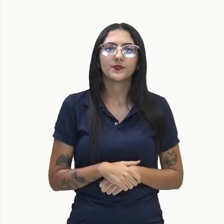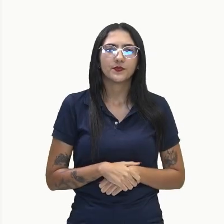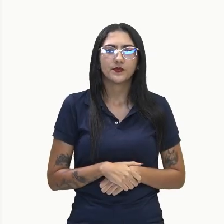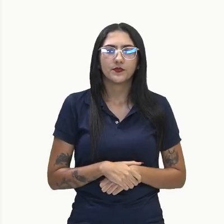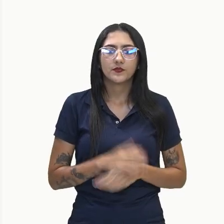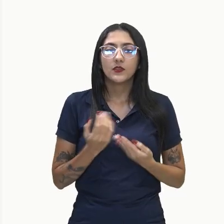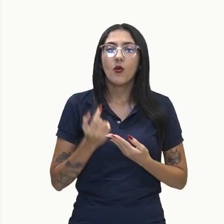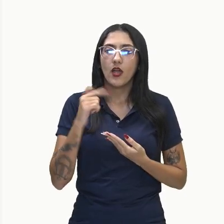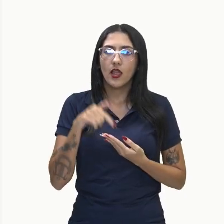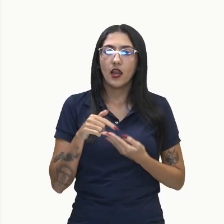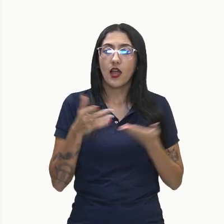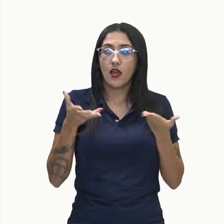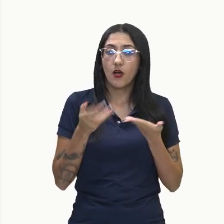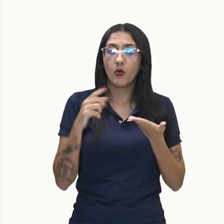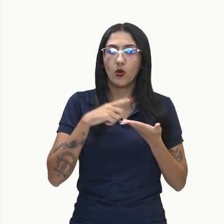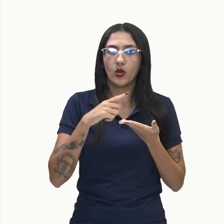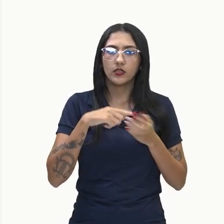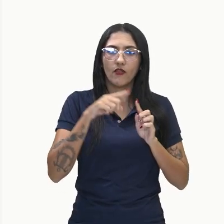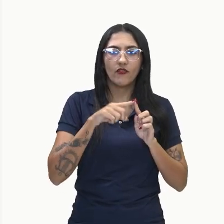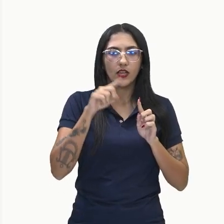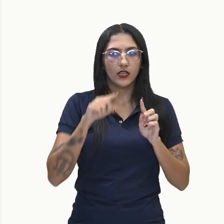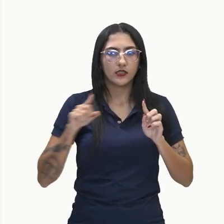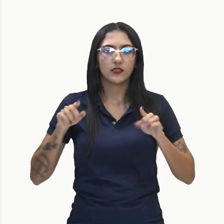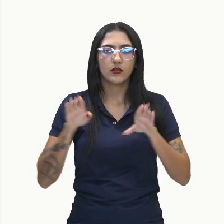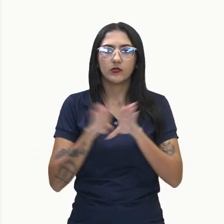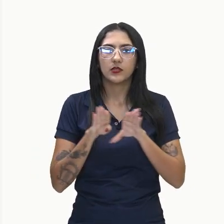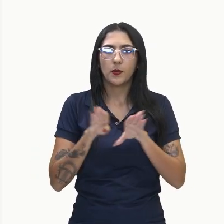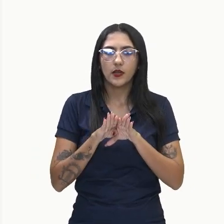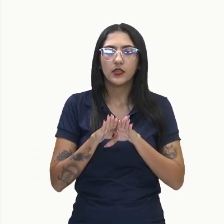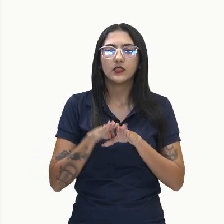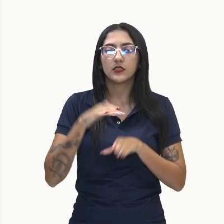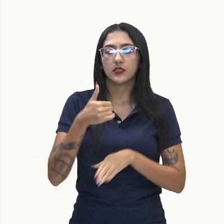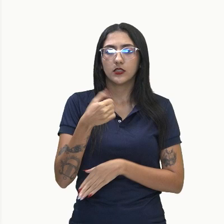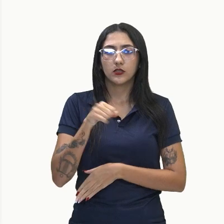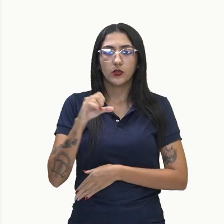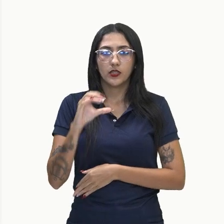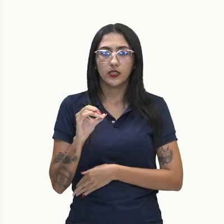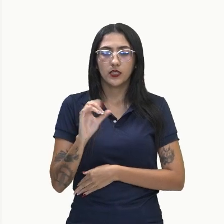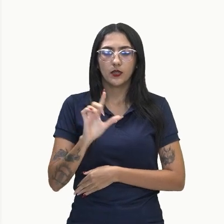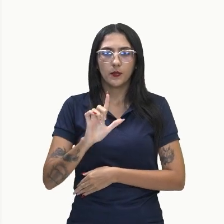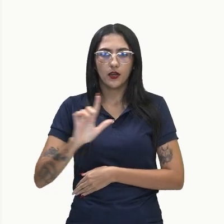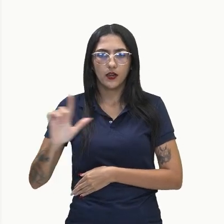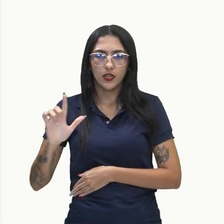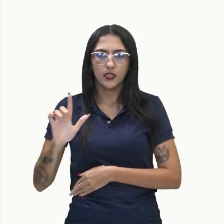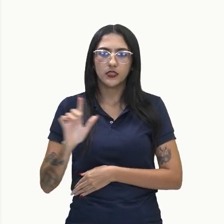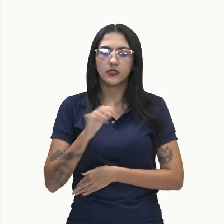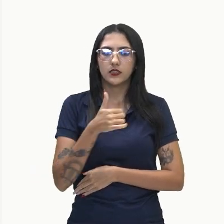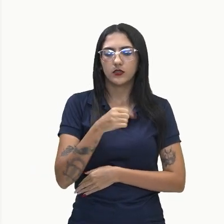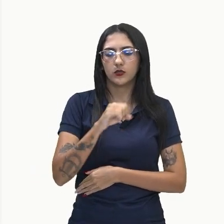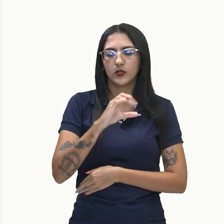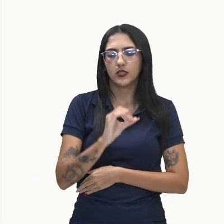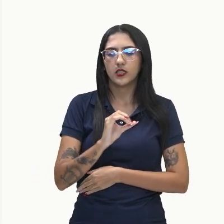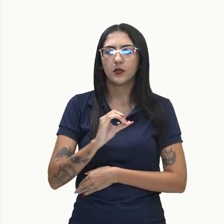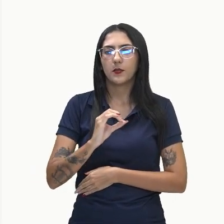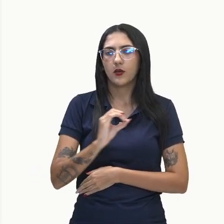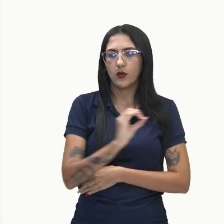vai variar de 180 para leste, 180 para oeste, no total de